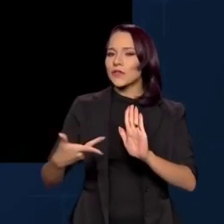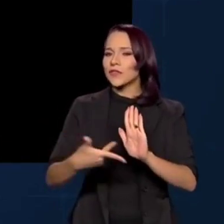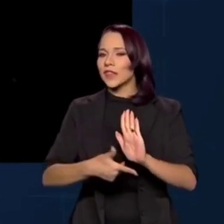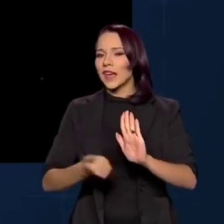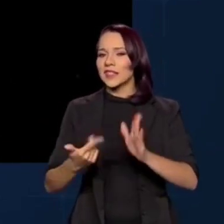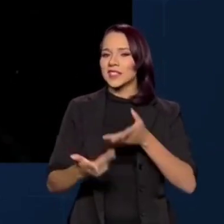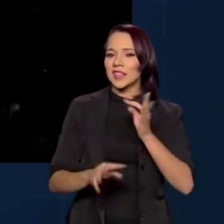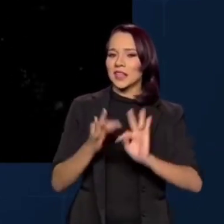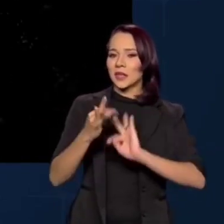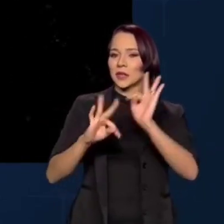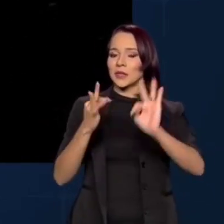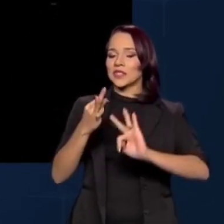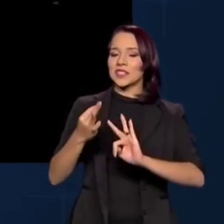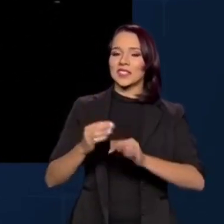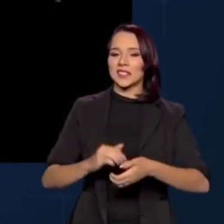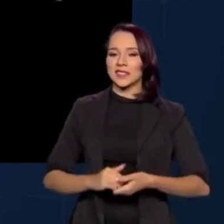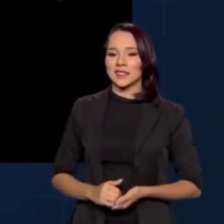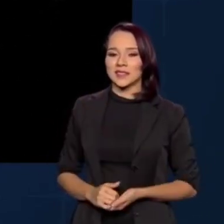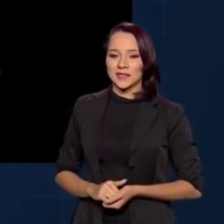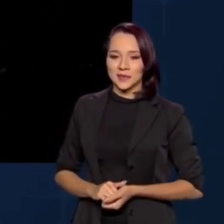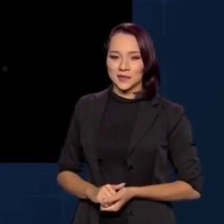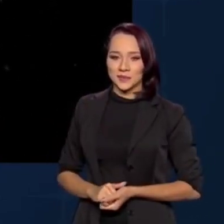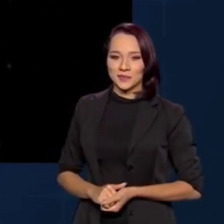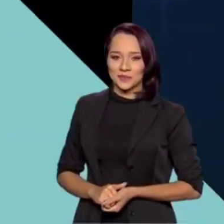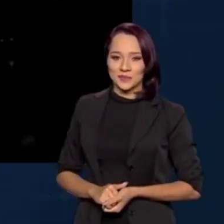da tecnologia desenvolvida.